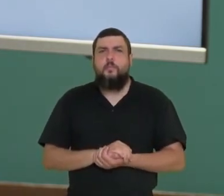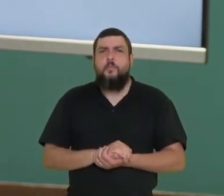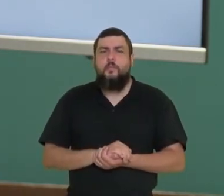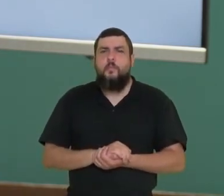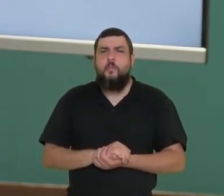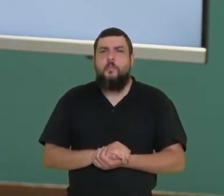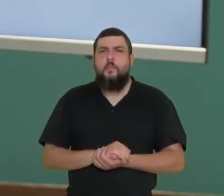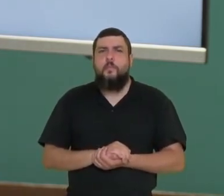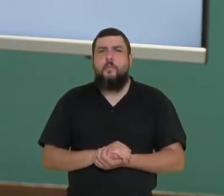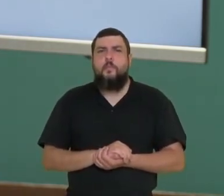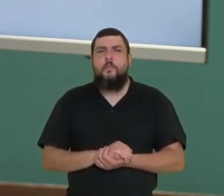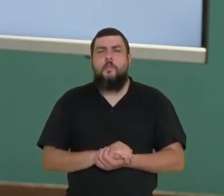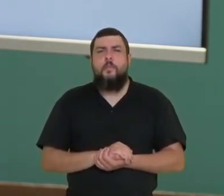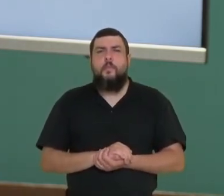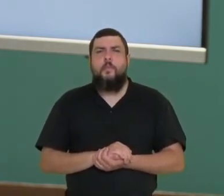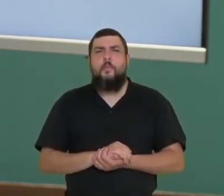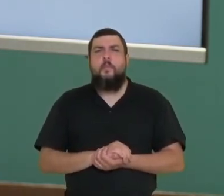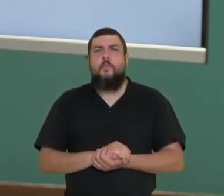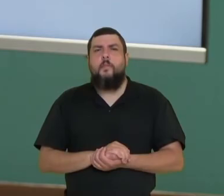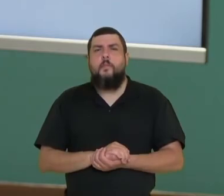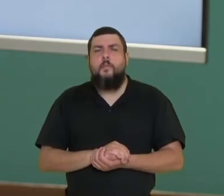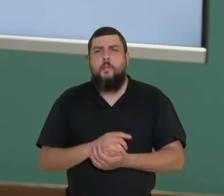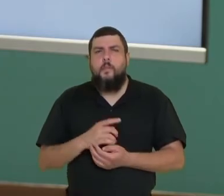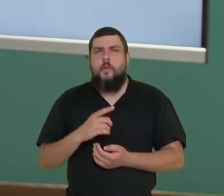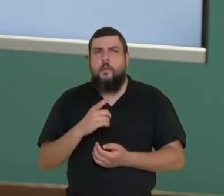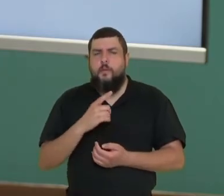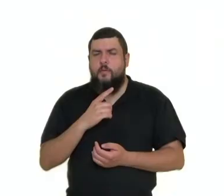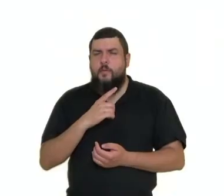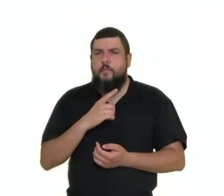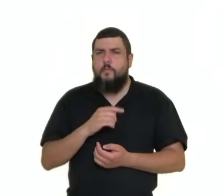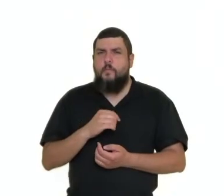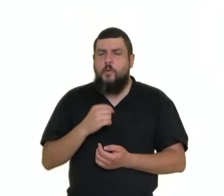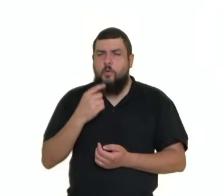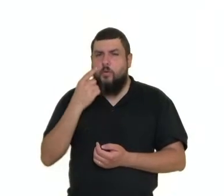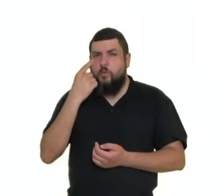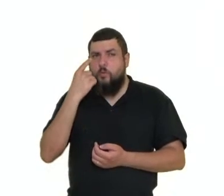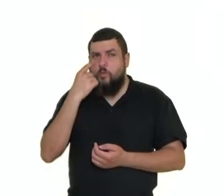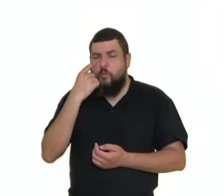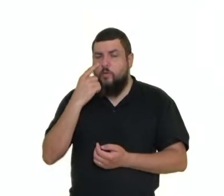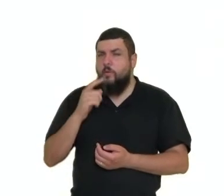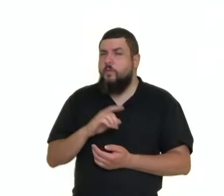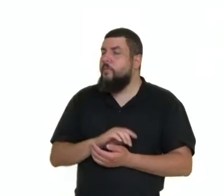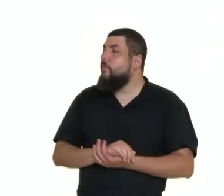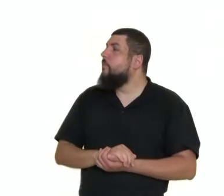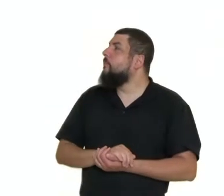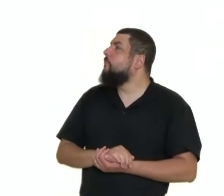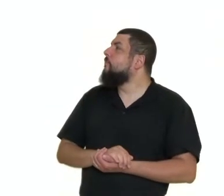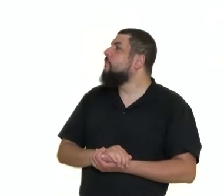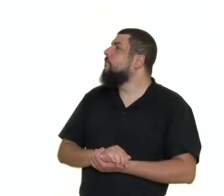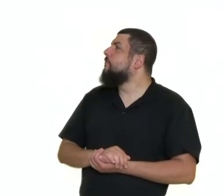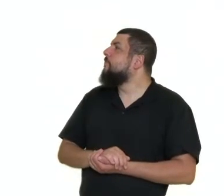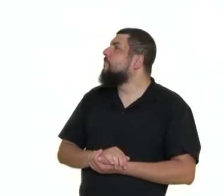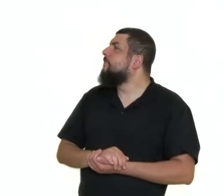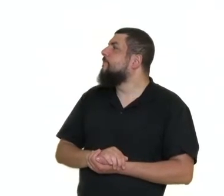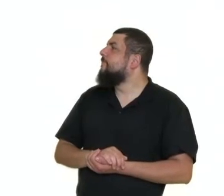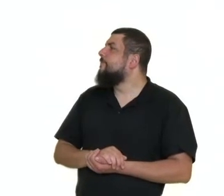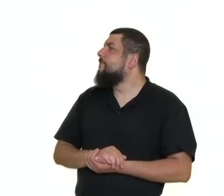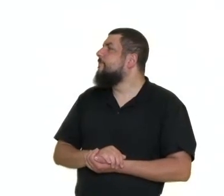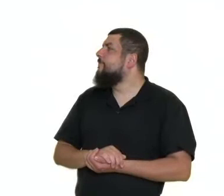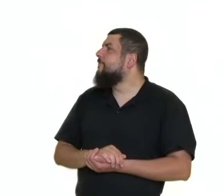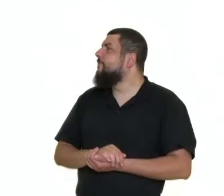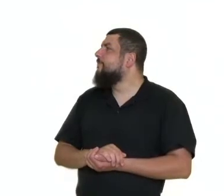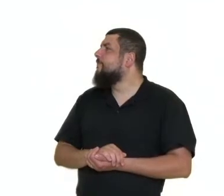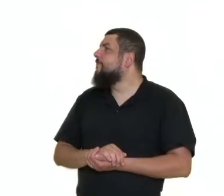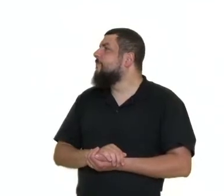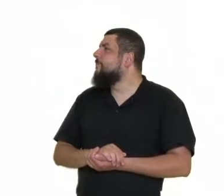3, tá? Prestem, ó. Primeiro, carita, ó. Primeiro quadrinho aqui,